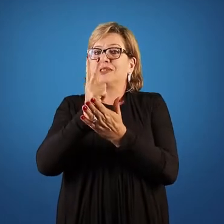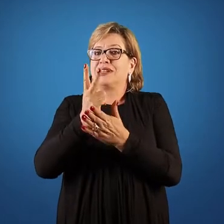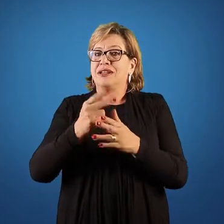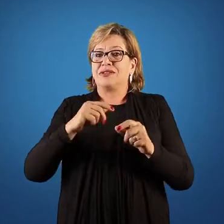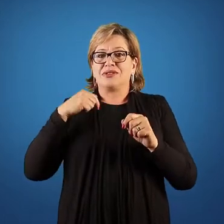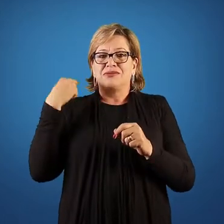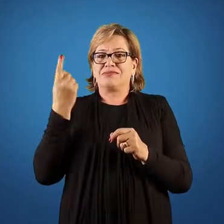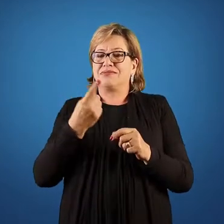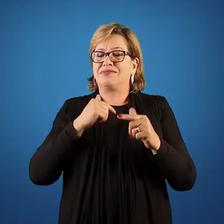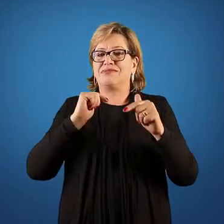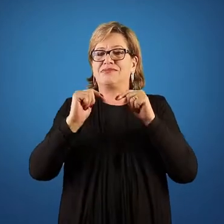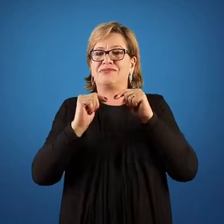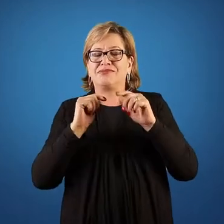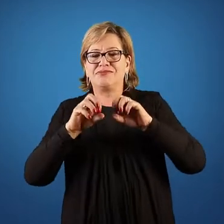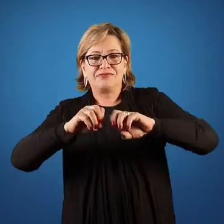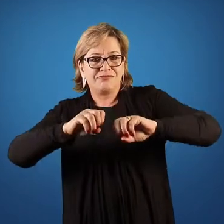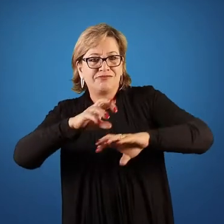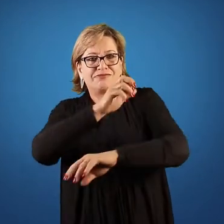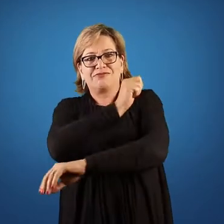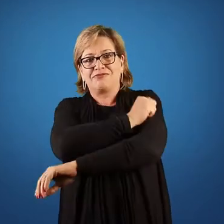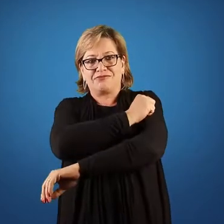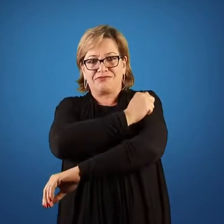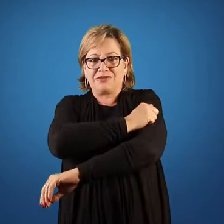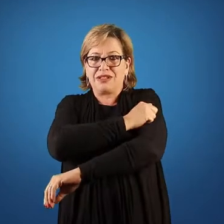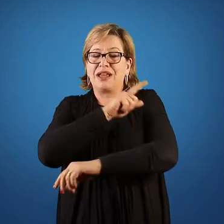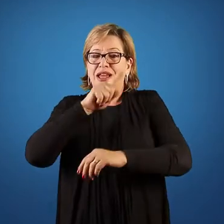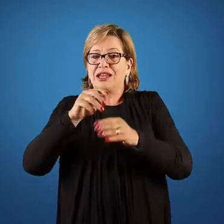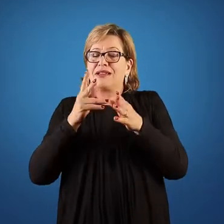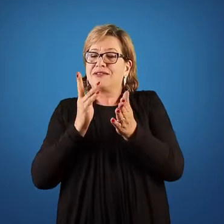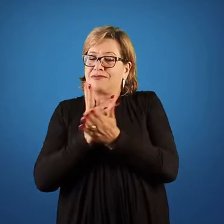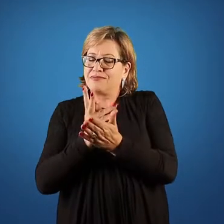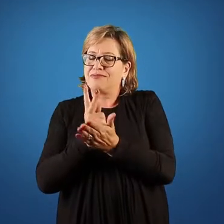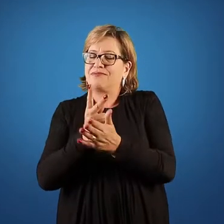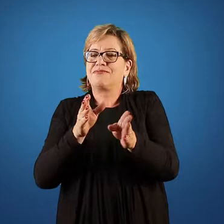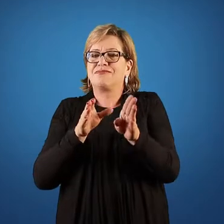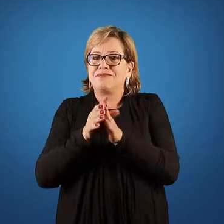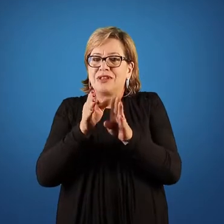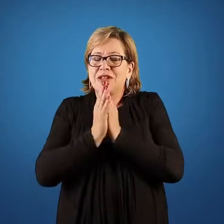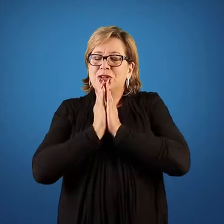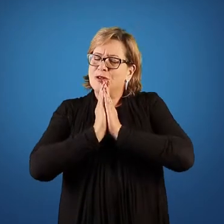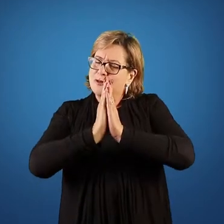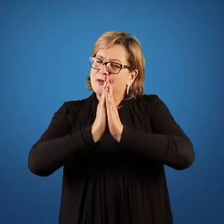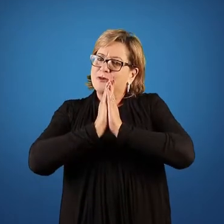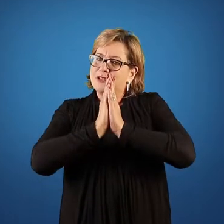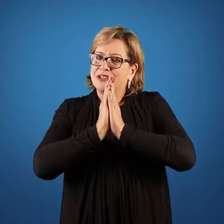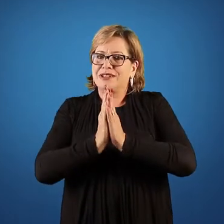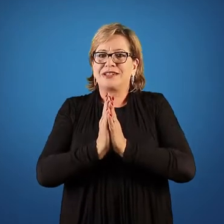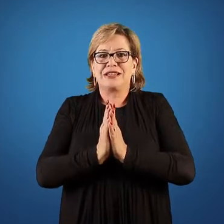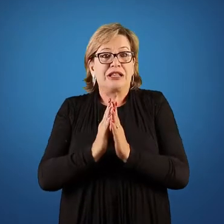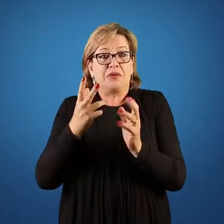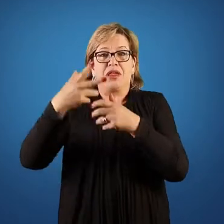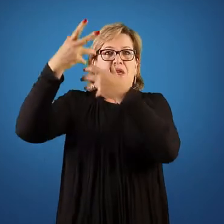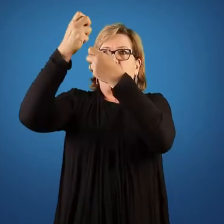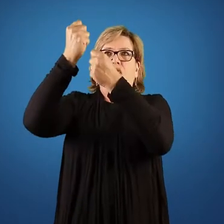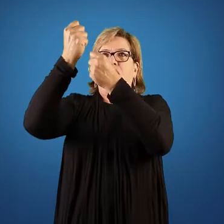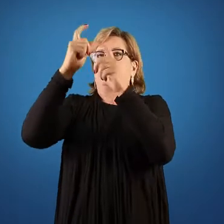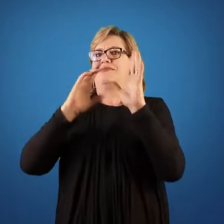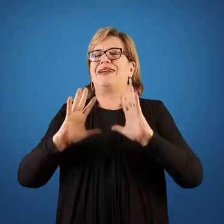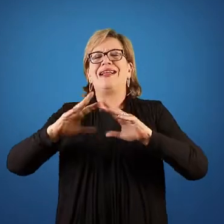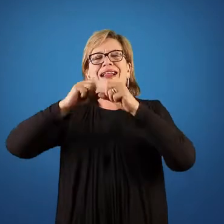gente trabalha, né, com os nossos alunos, é pedir, recomendar, implorar a eles que não se